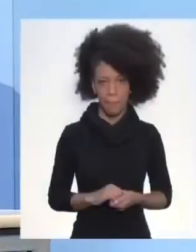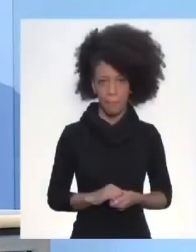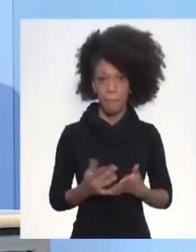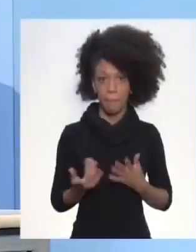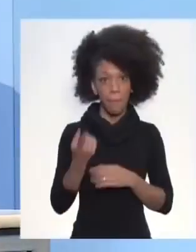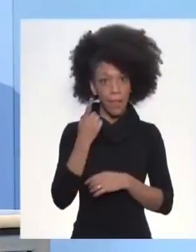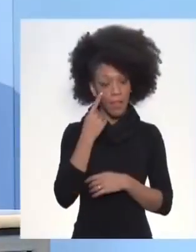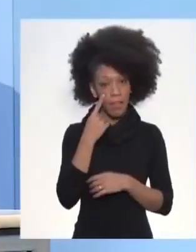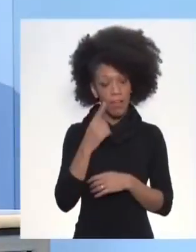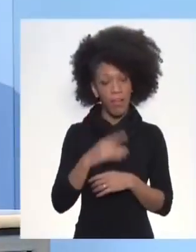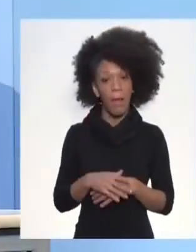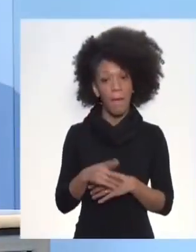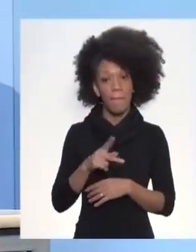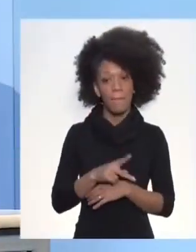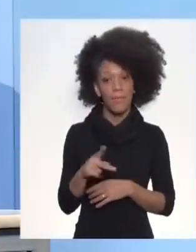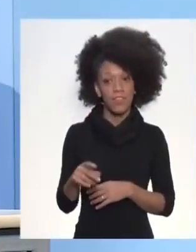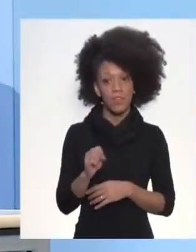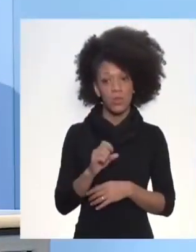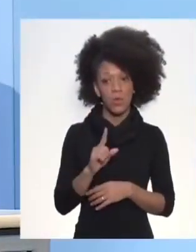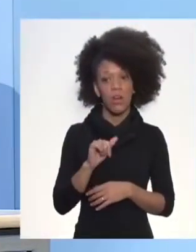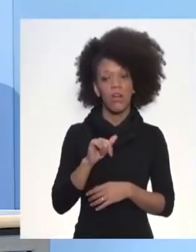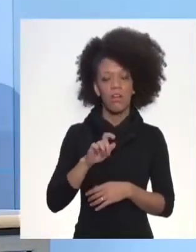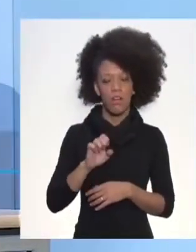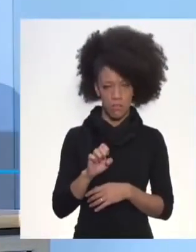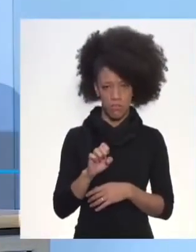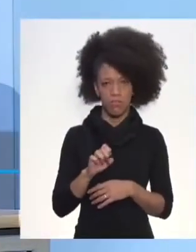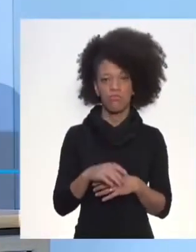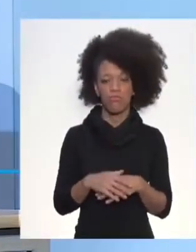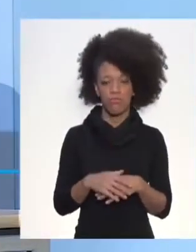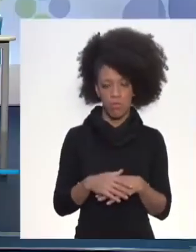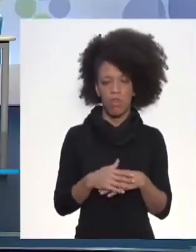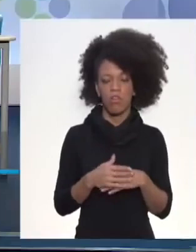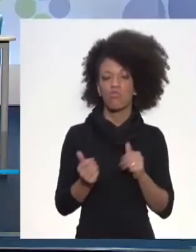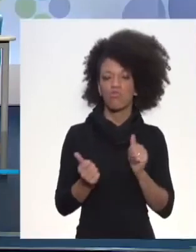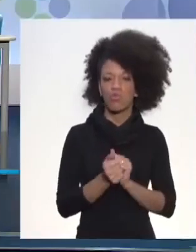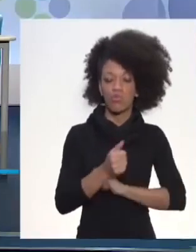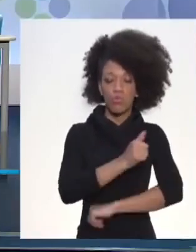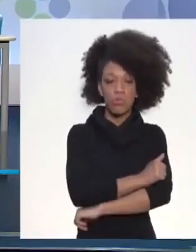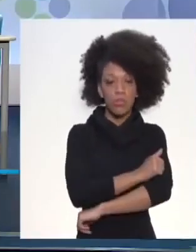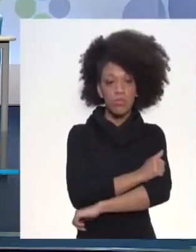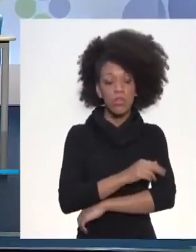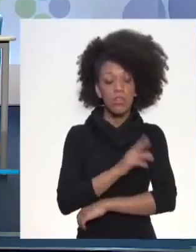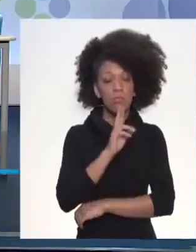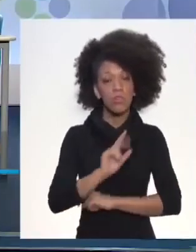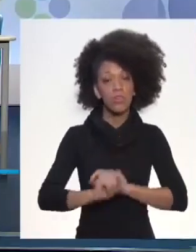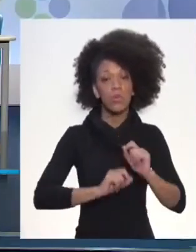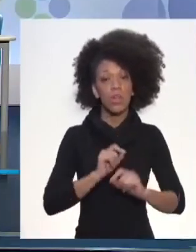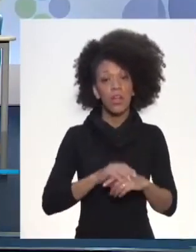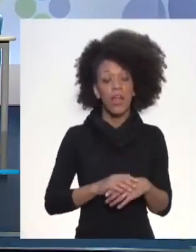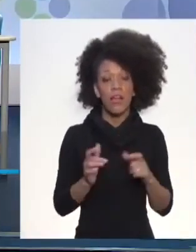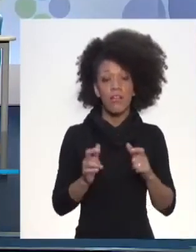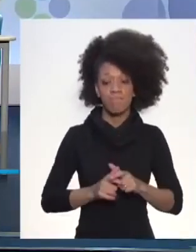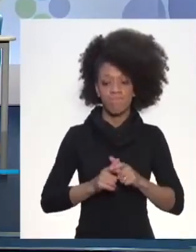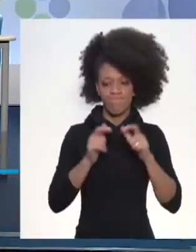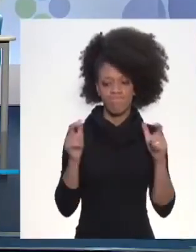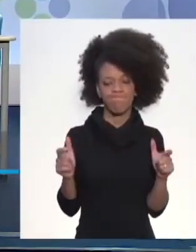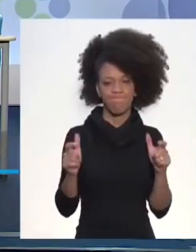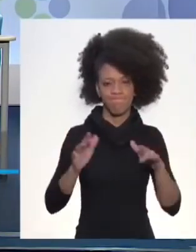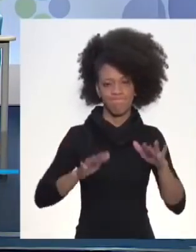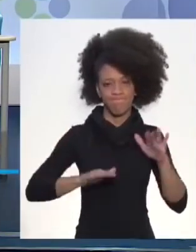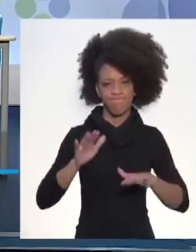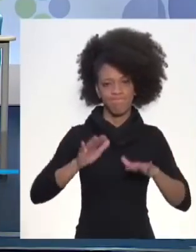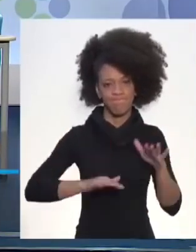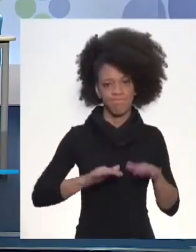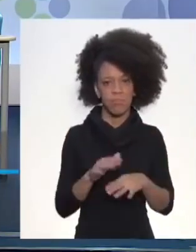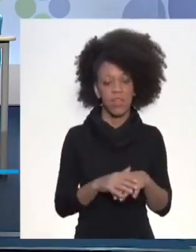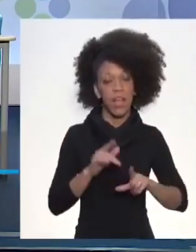Olha aí, Osmar, a professora Solange Aparecida, né, juntamente com os alunos, disseram que as grandezas envolvidas aí é litros